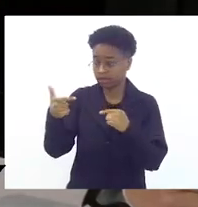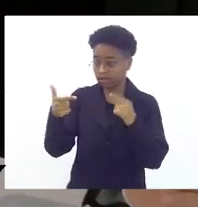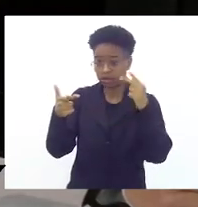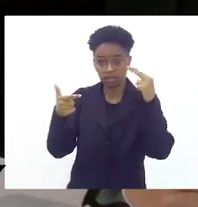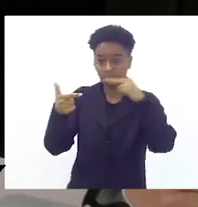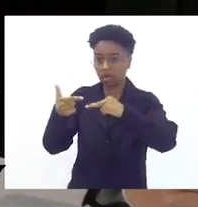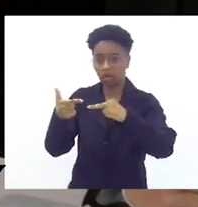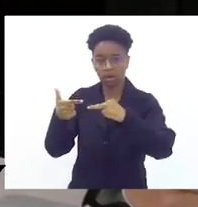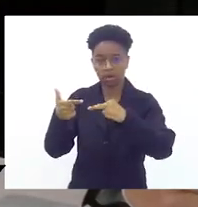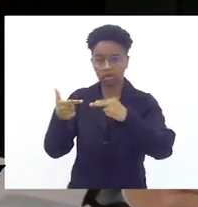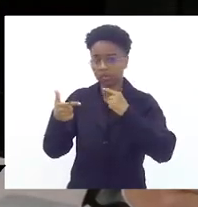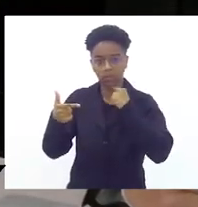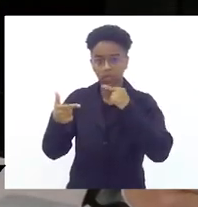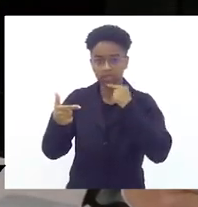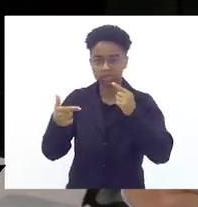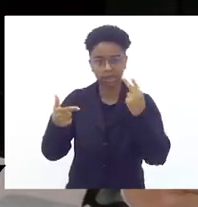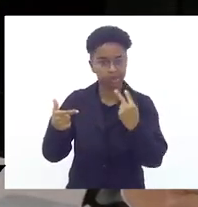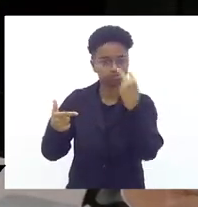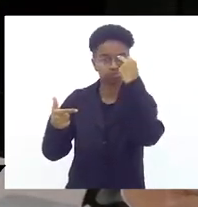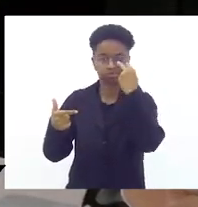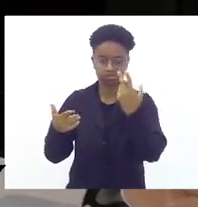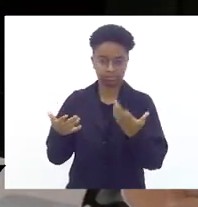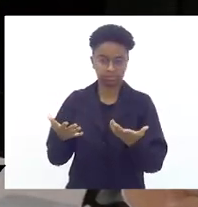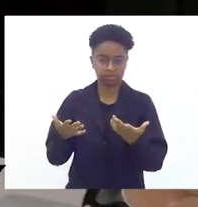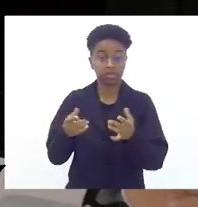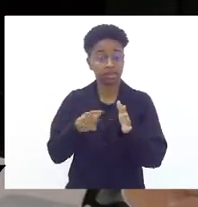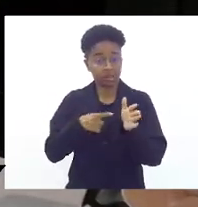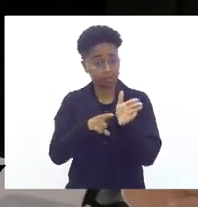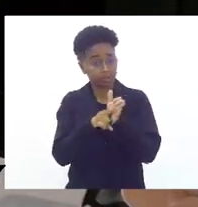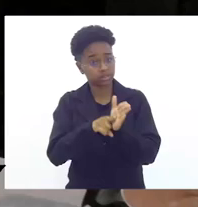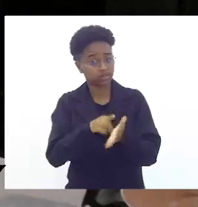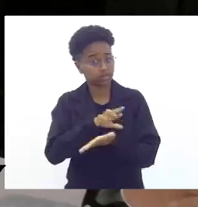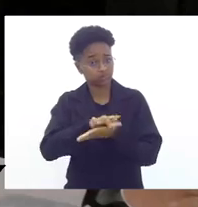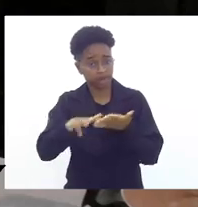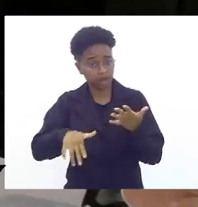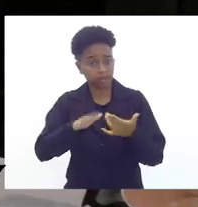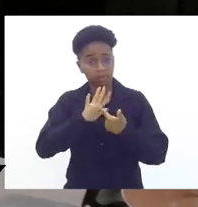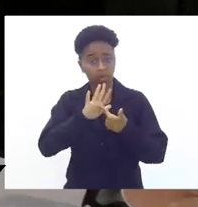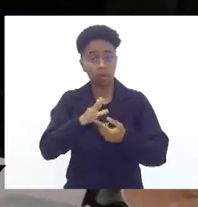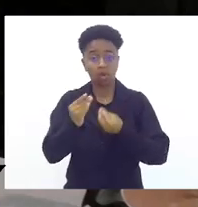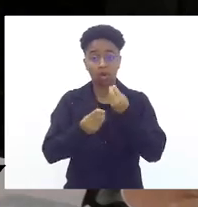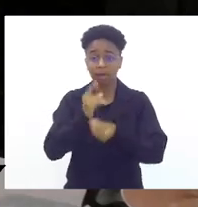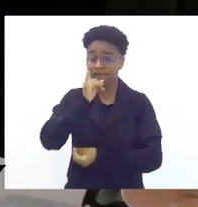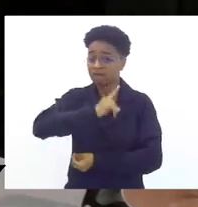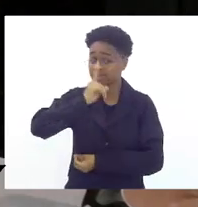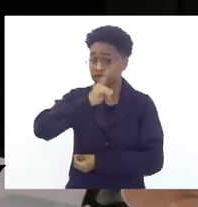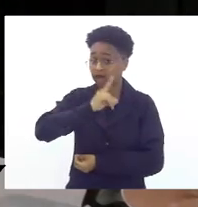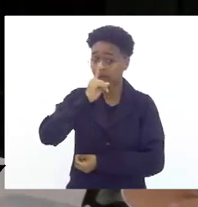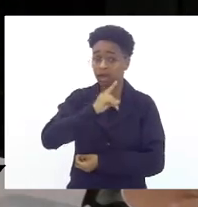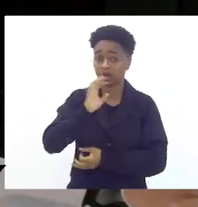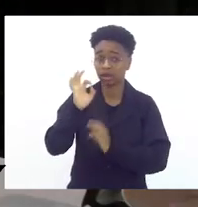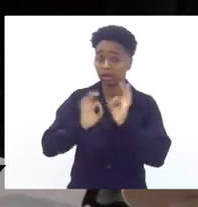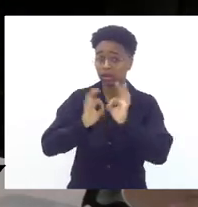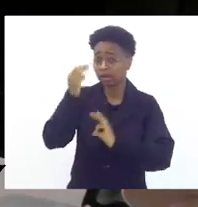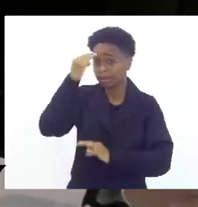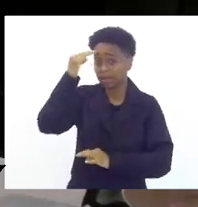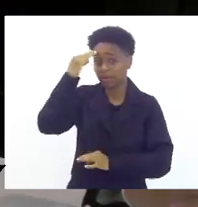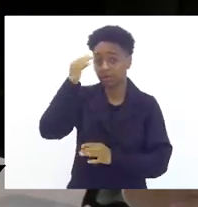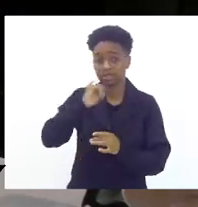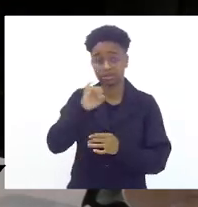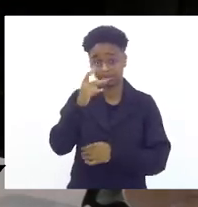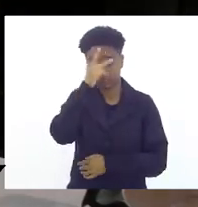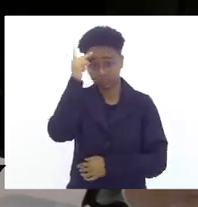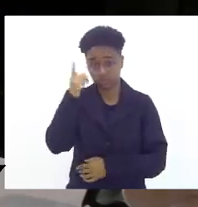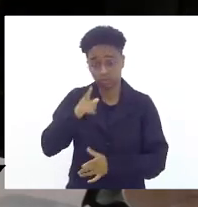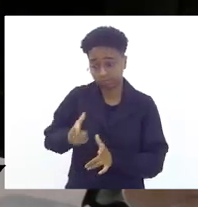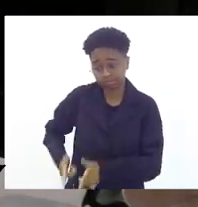né então a pesquisa é inúmeras sobre isso sobre a falha do da reconstituição da memória se a pessoa